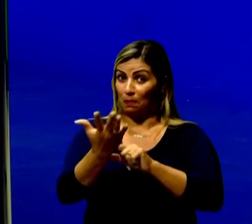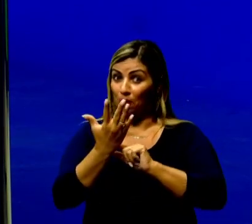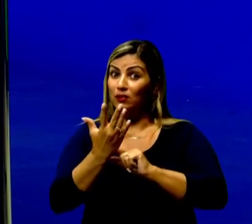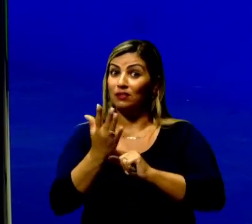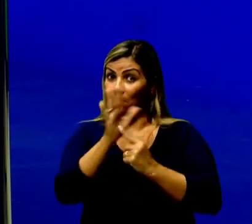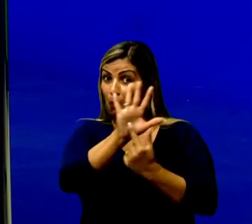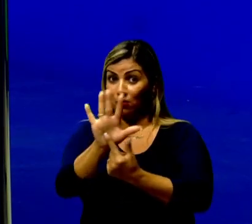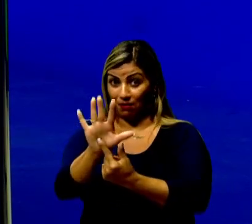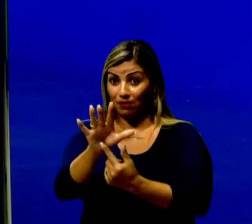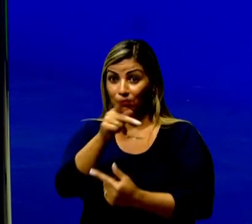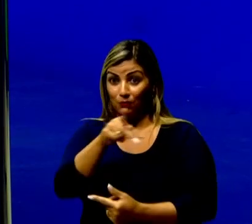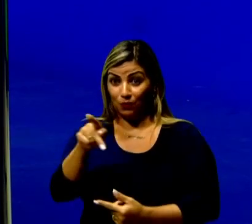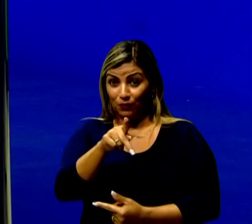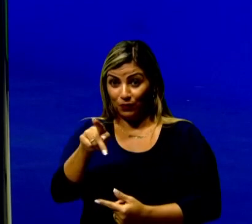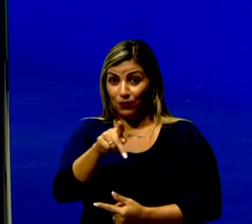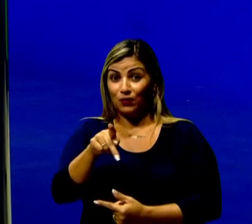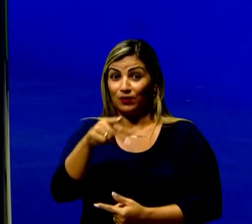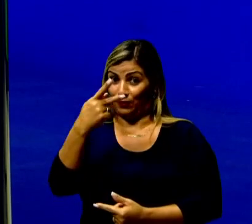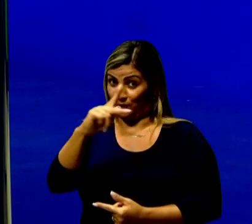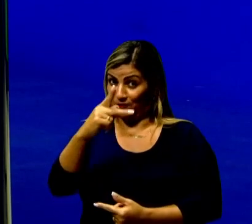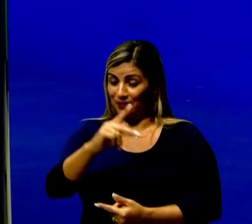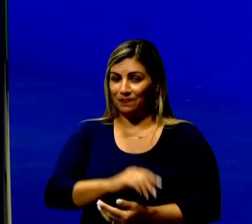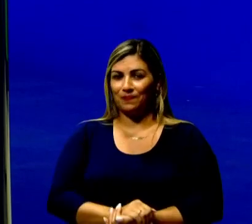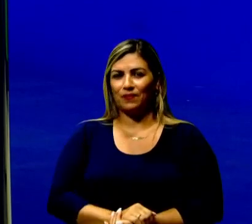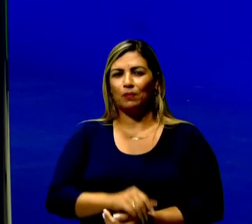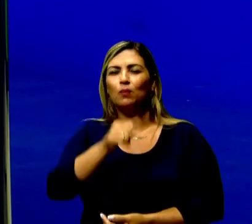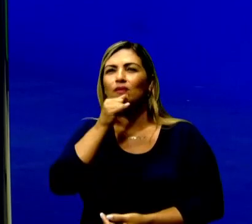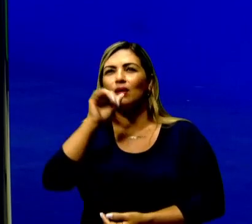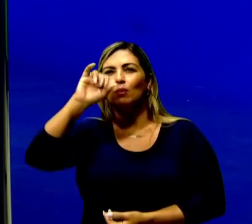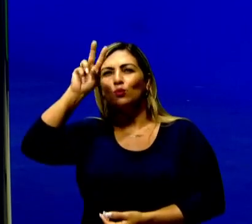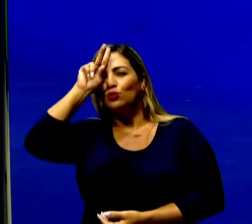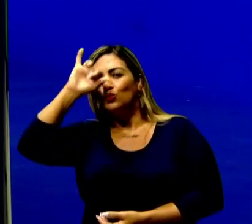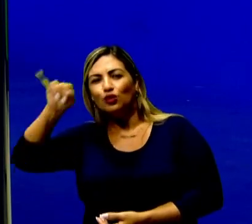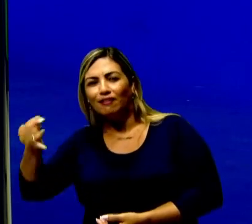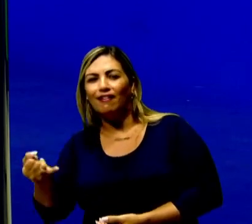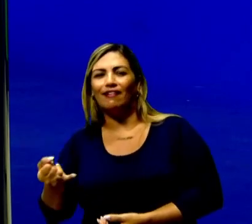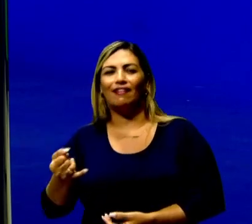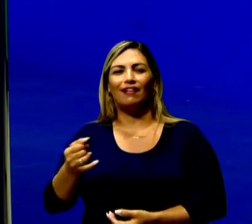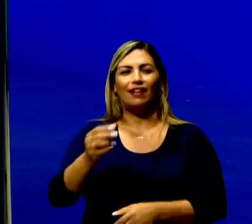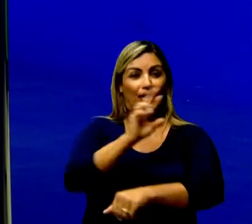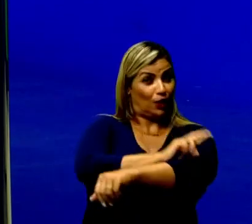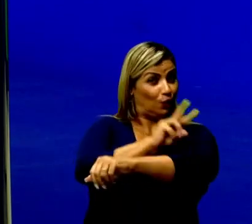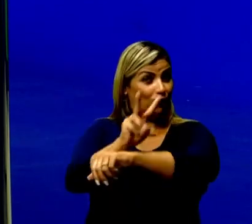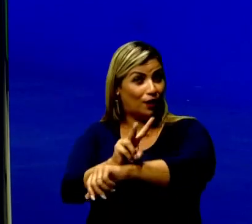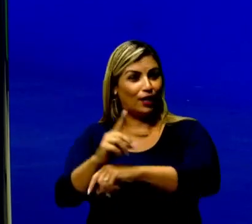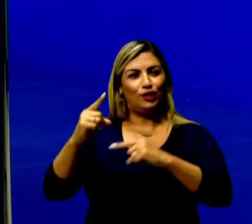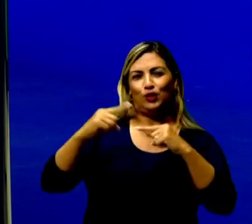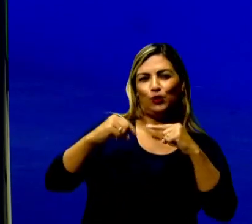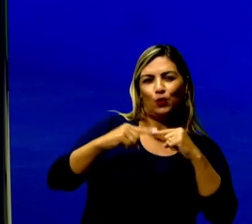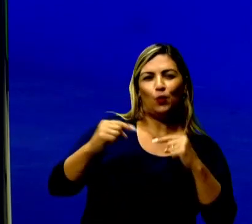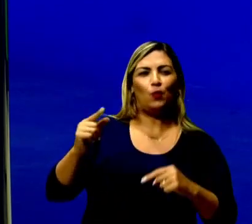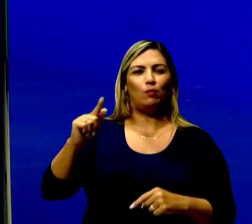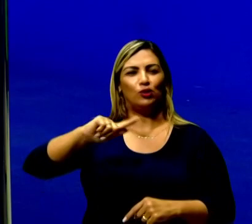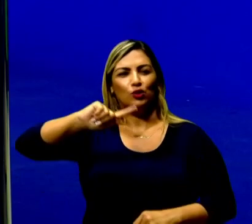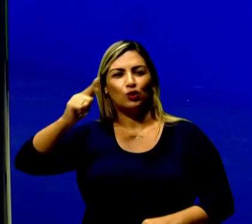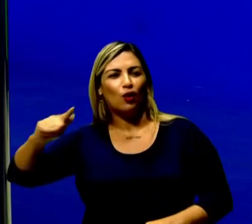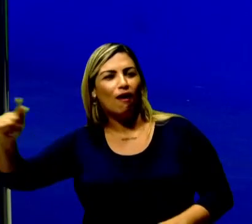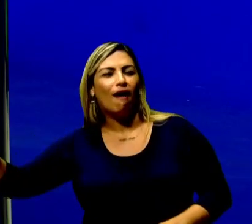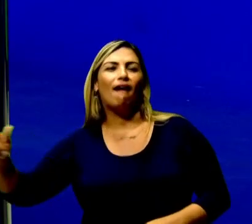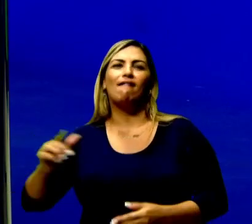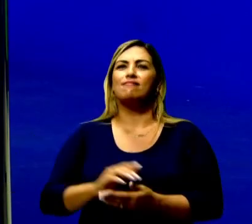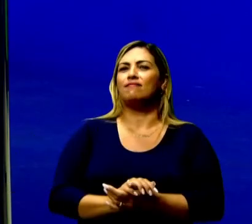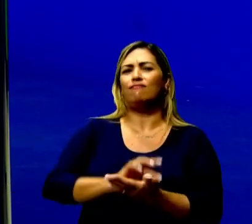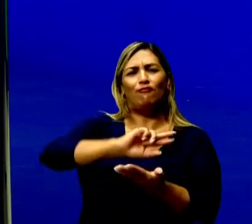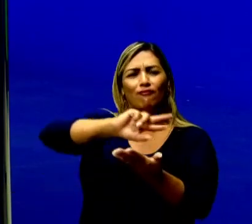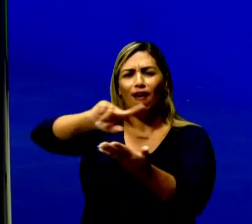mostrasse para sua professora de português ó lá em jataí lá em rio verde lá em umas lá em goiás lá em